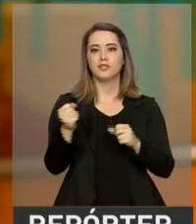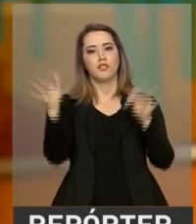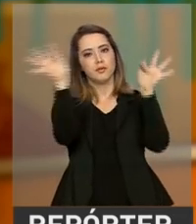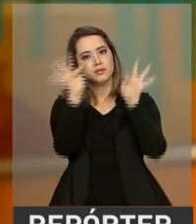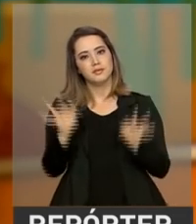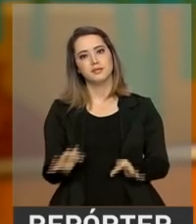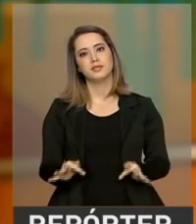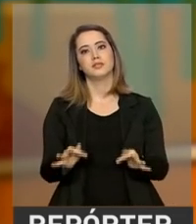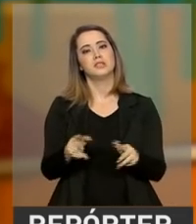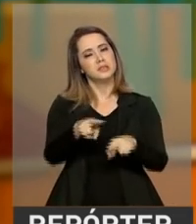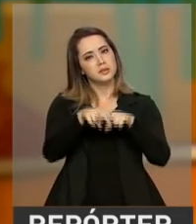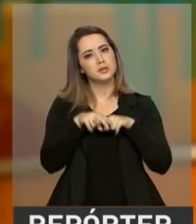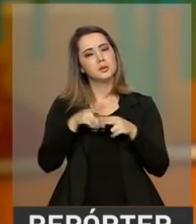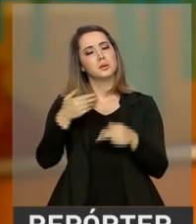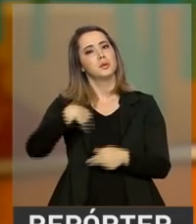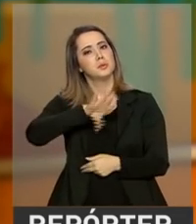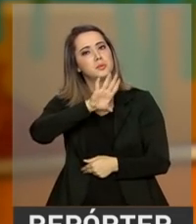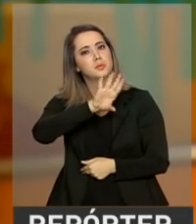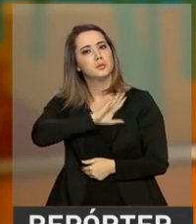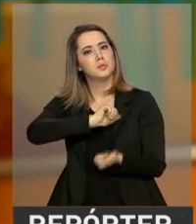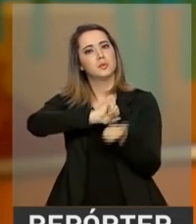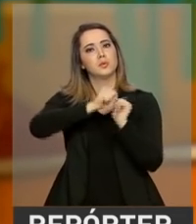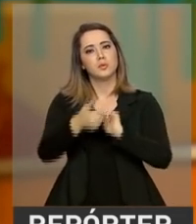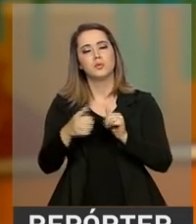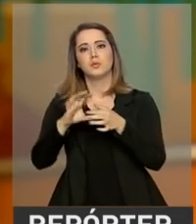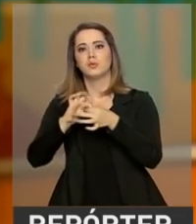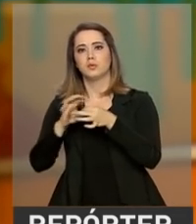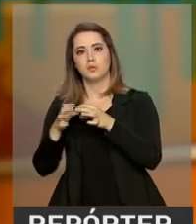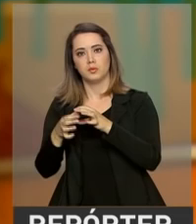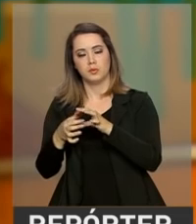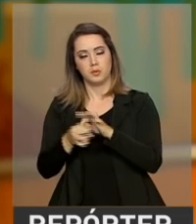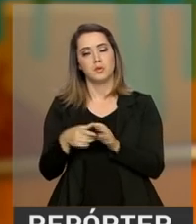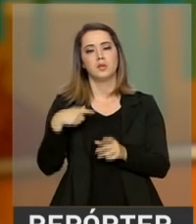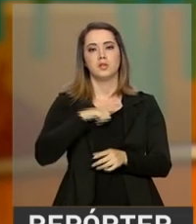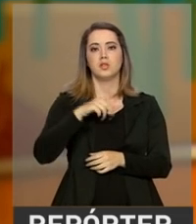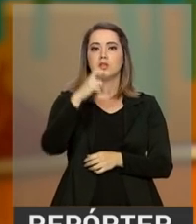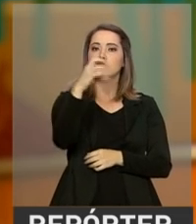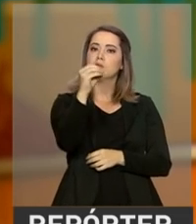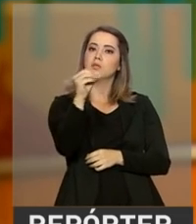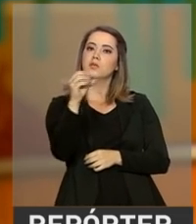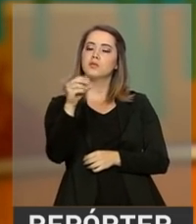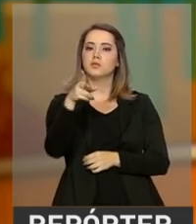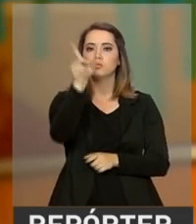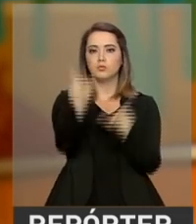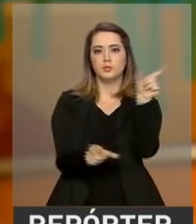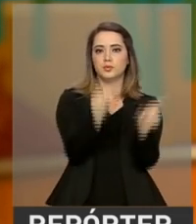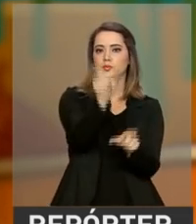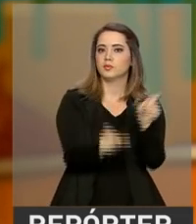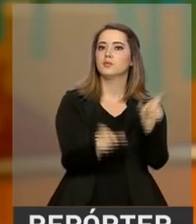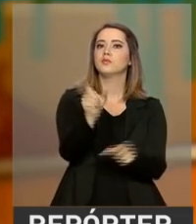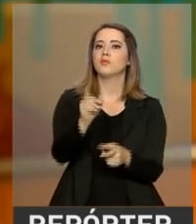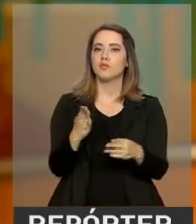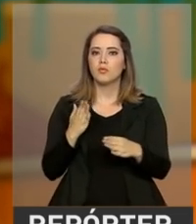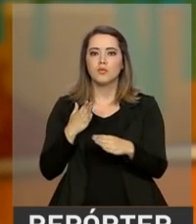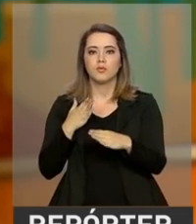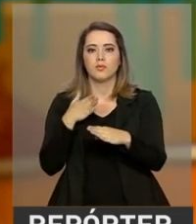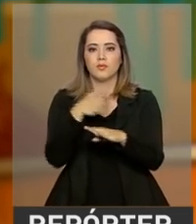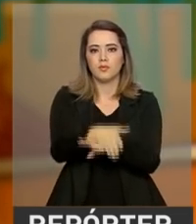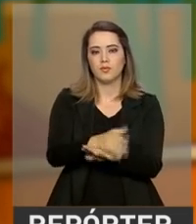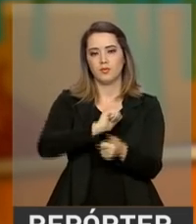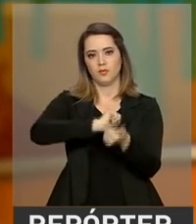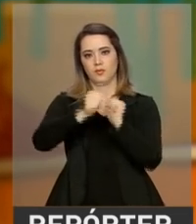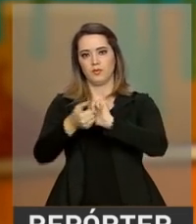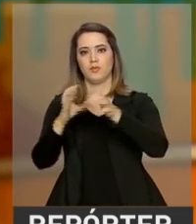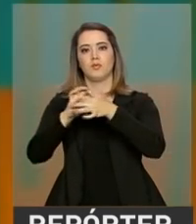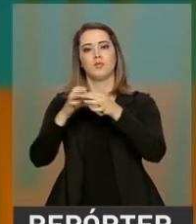pelos nossos atletas. São quase 500 atletas brasileiros que estarão participando dos Jogos Olímpicos e, portanto, merecem